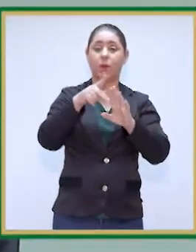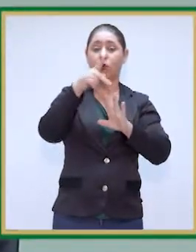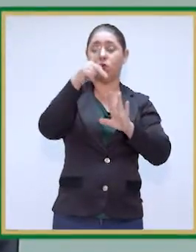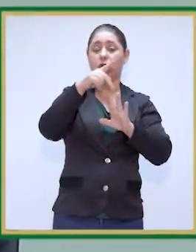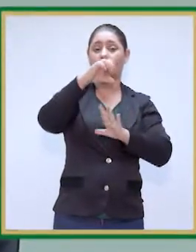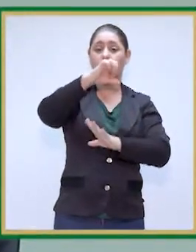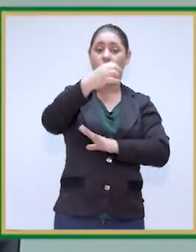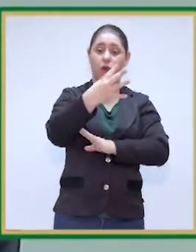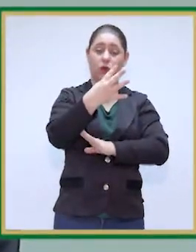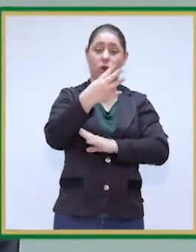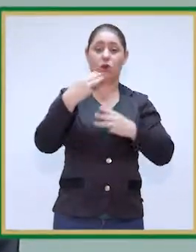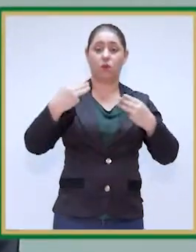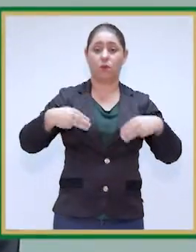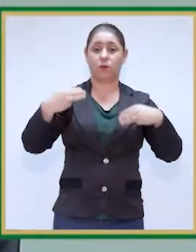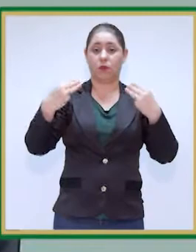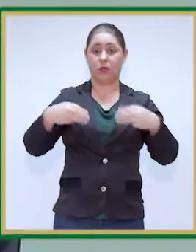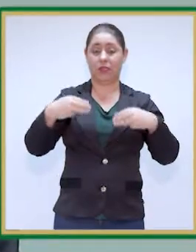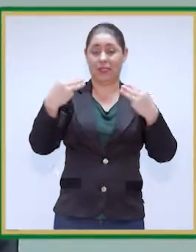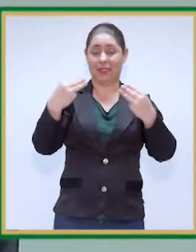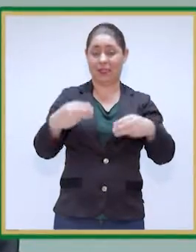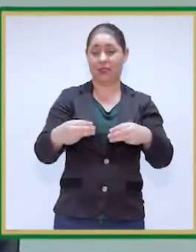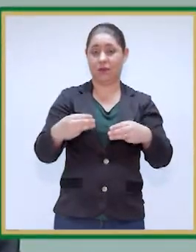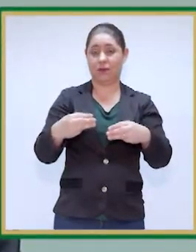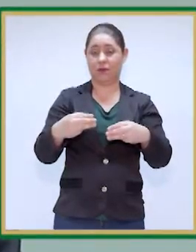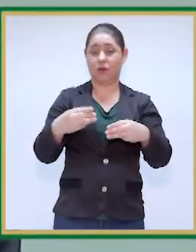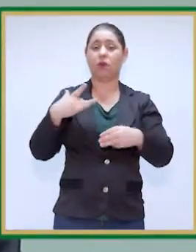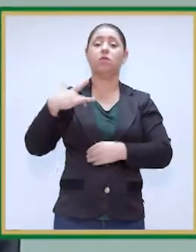portaria 94, do Ministério